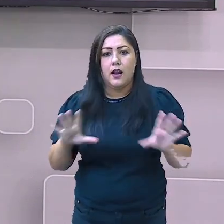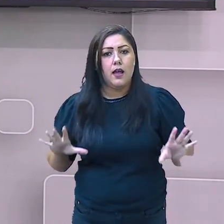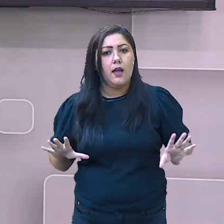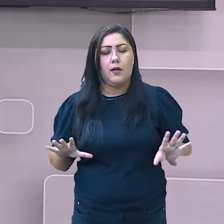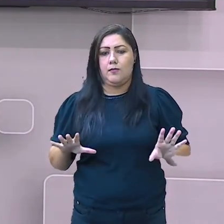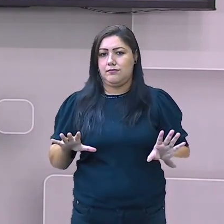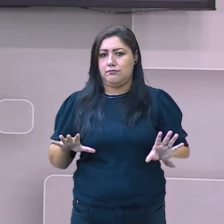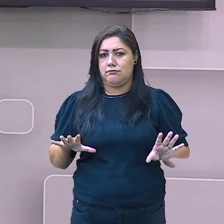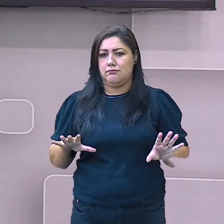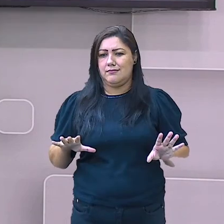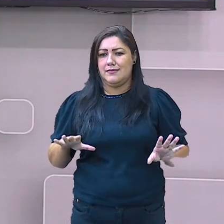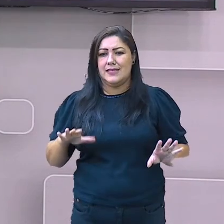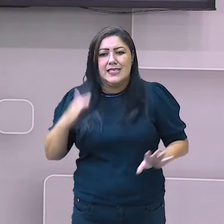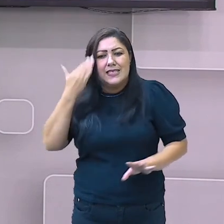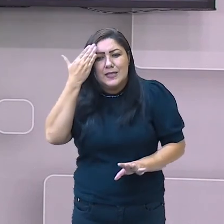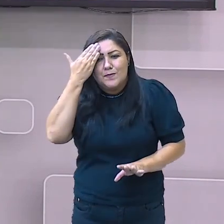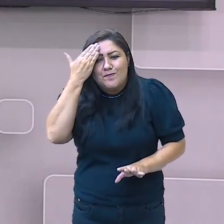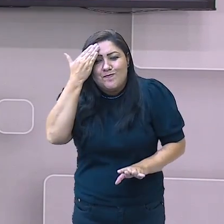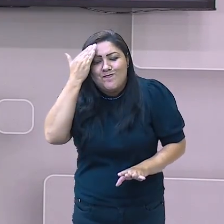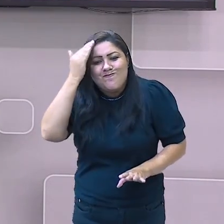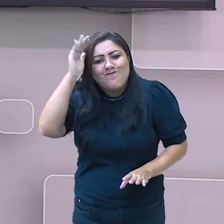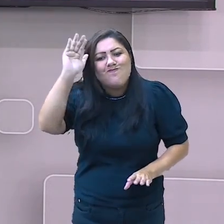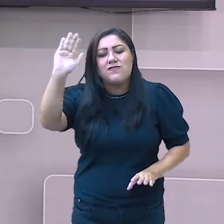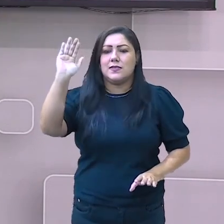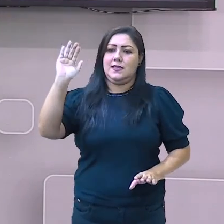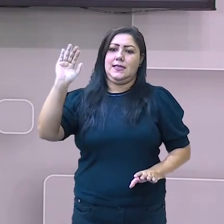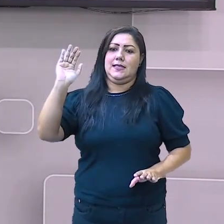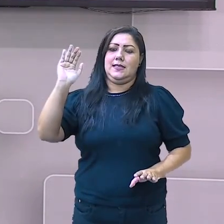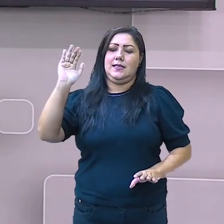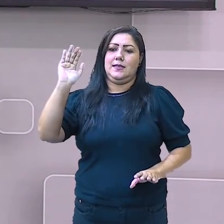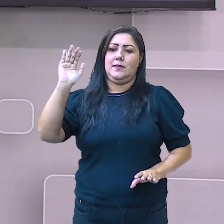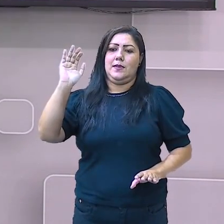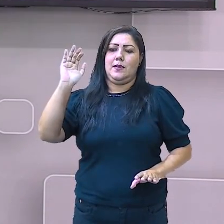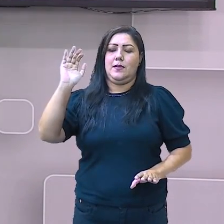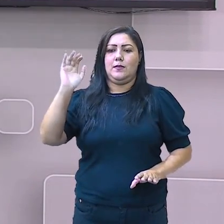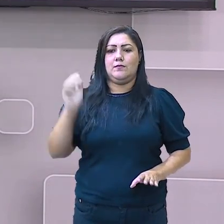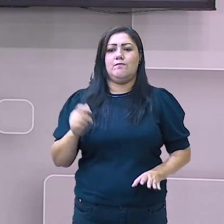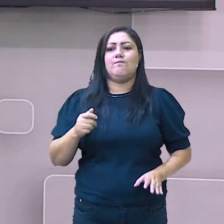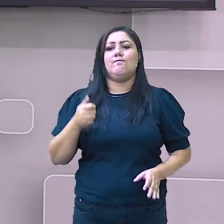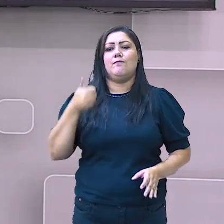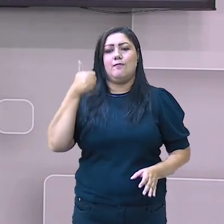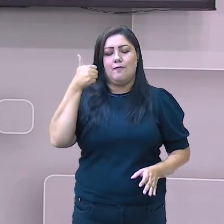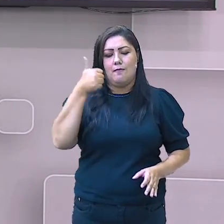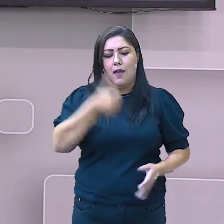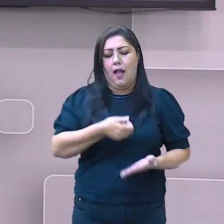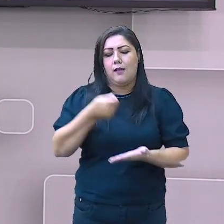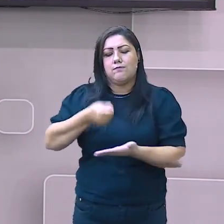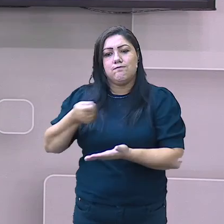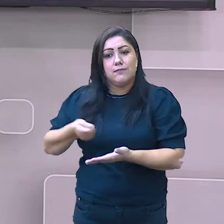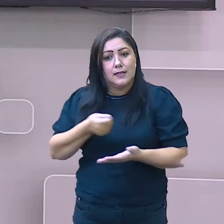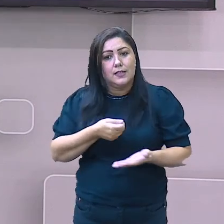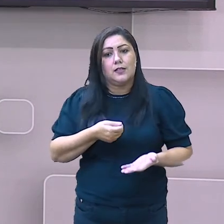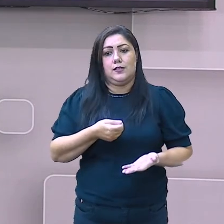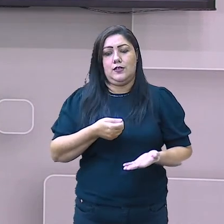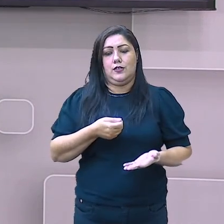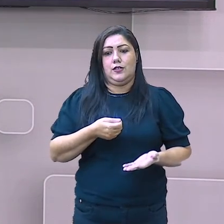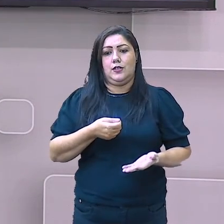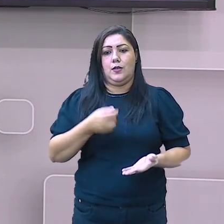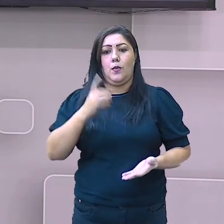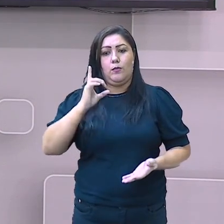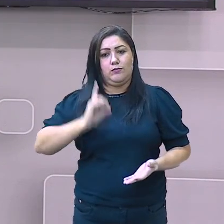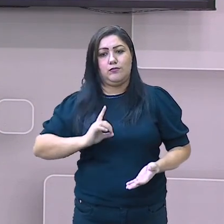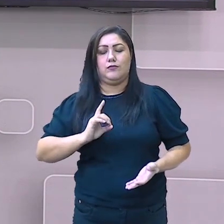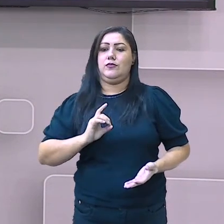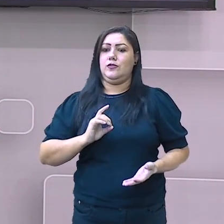é fator fundamental e garantia dos direitos internacionais e também da